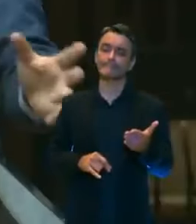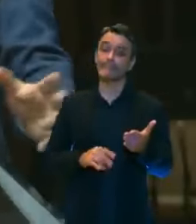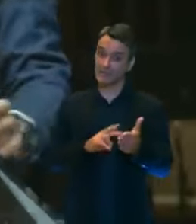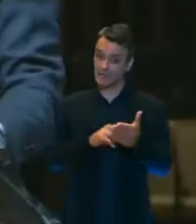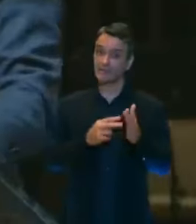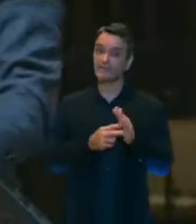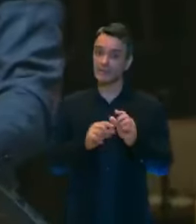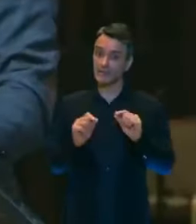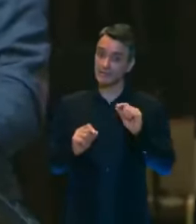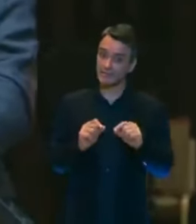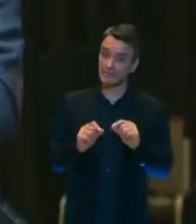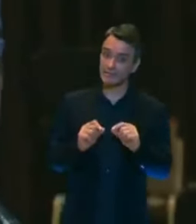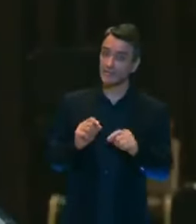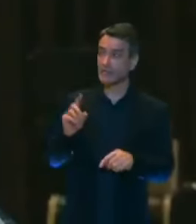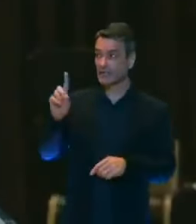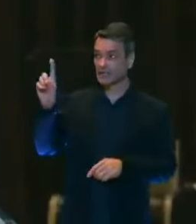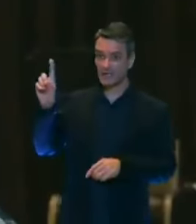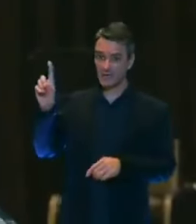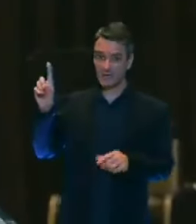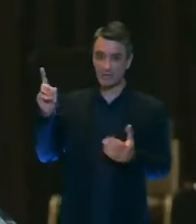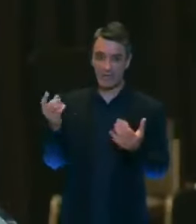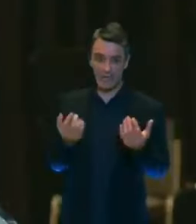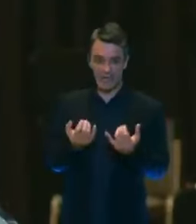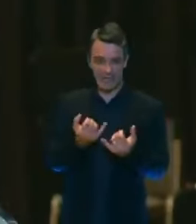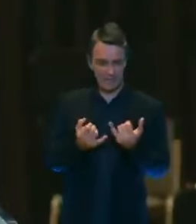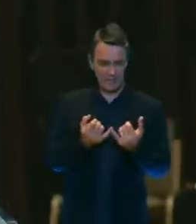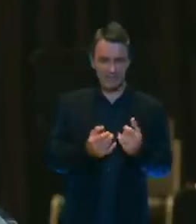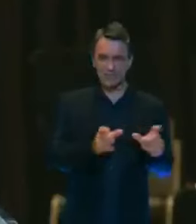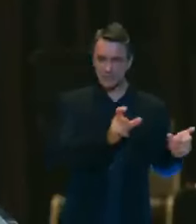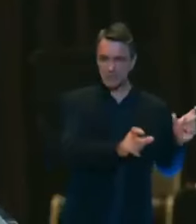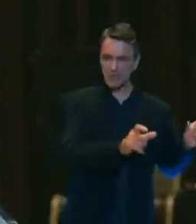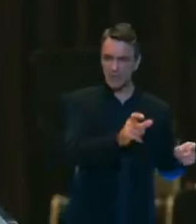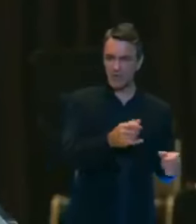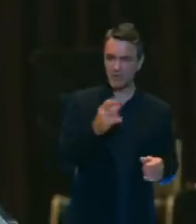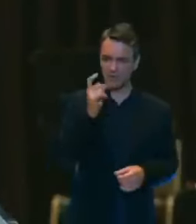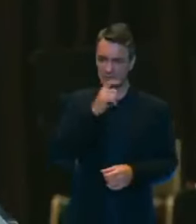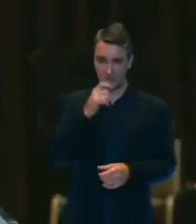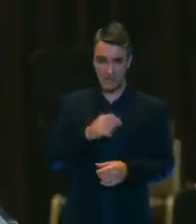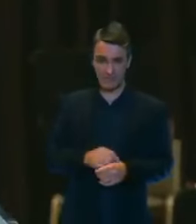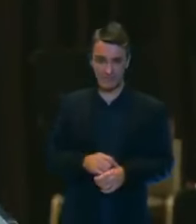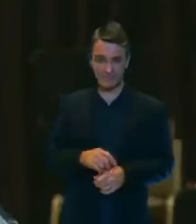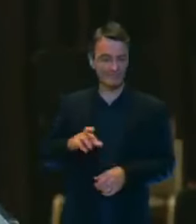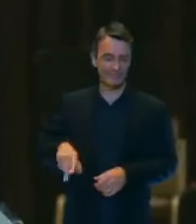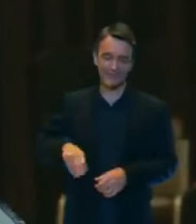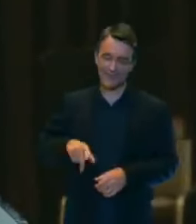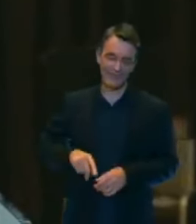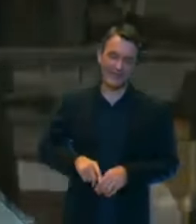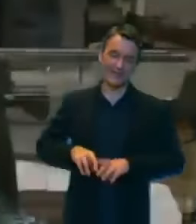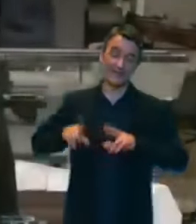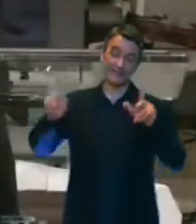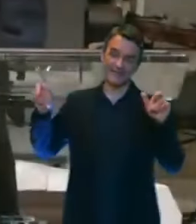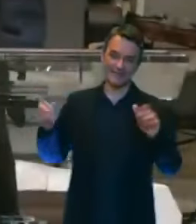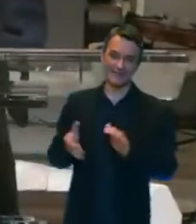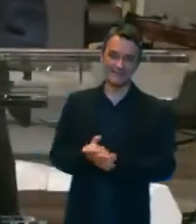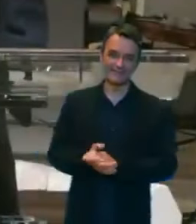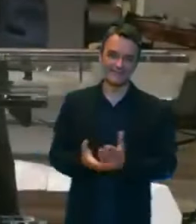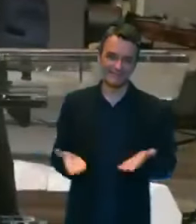Deus não é homem para mentir, nem filho do homem para que venha cometer engano. Porventura, tendo